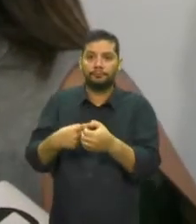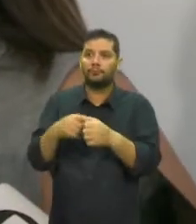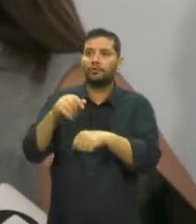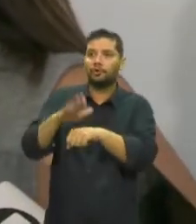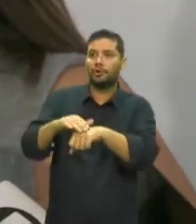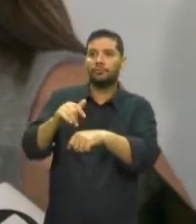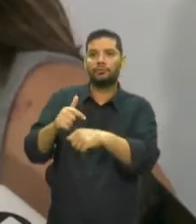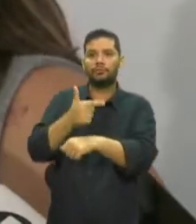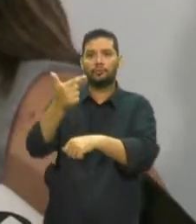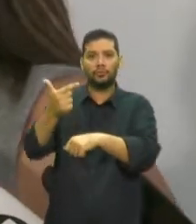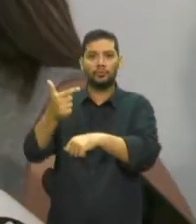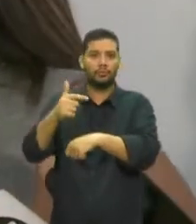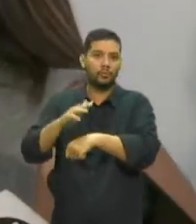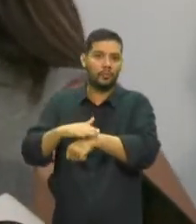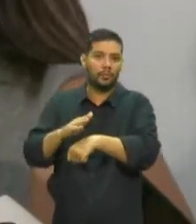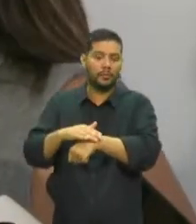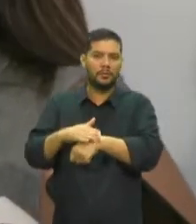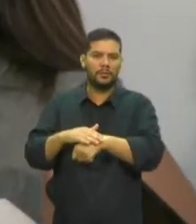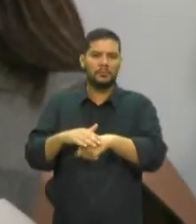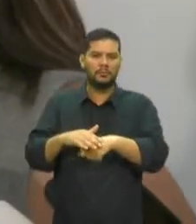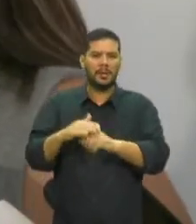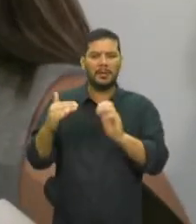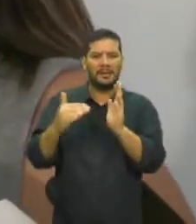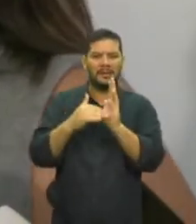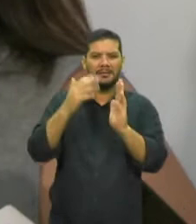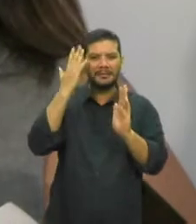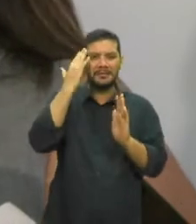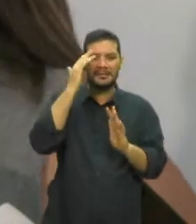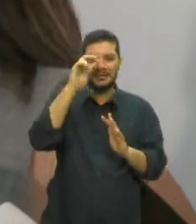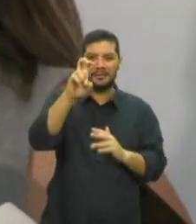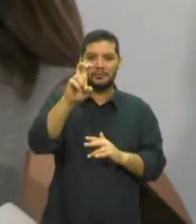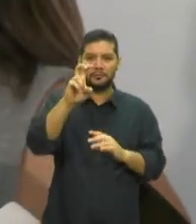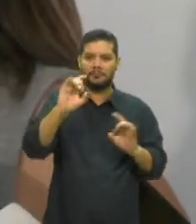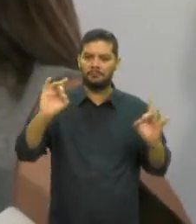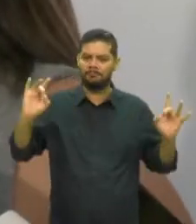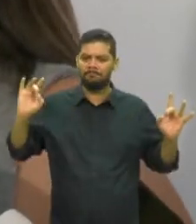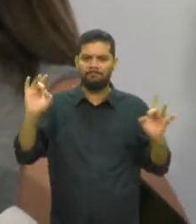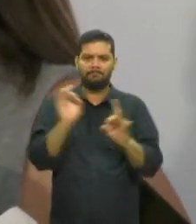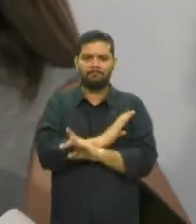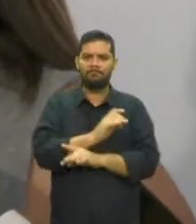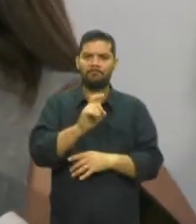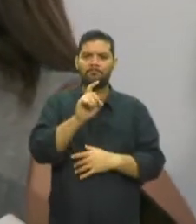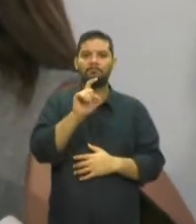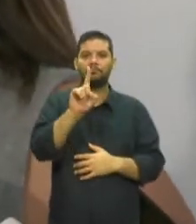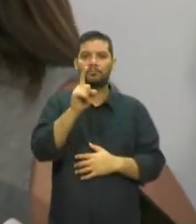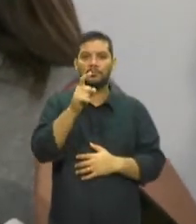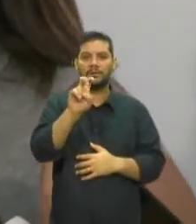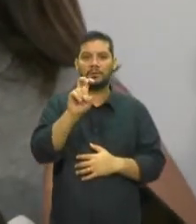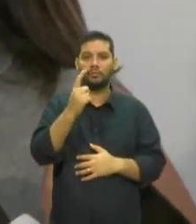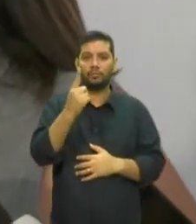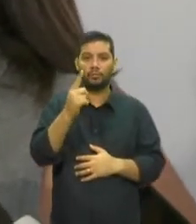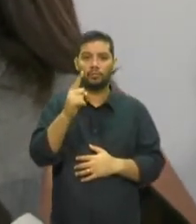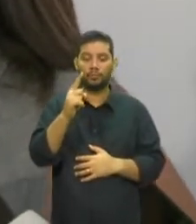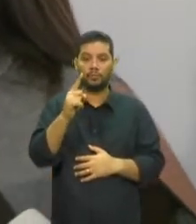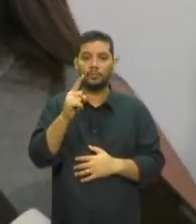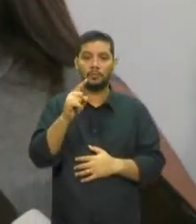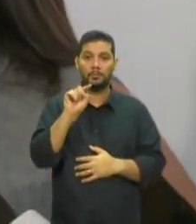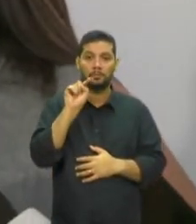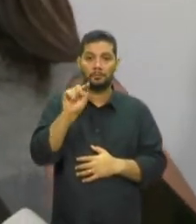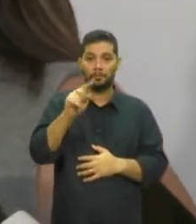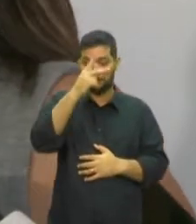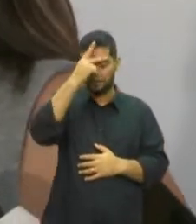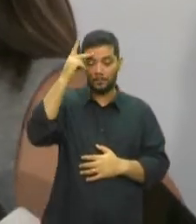Mas a gente acredita que no máximo em 5 dias a gente conclua aí esses 150 mil pessoas, vamos concluir a população adulta, mas claro, é aquilo